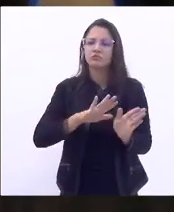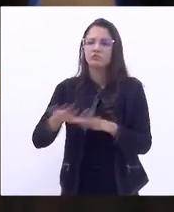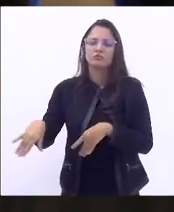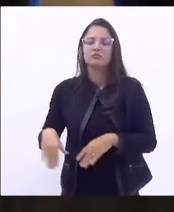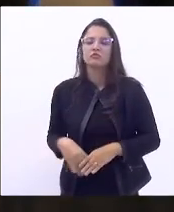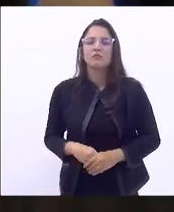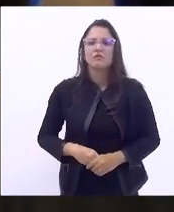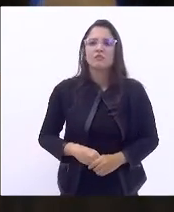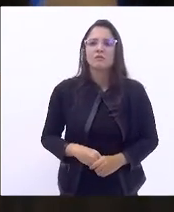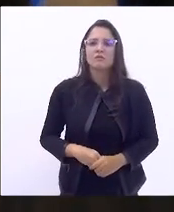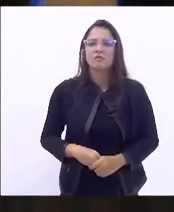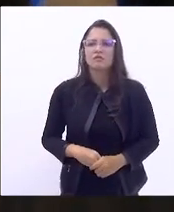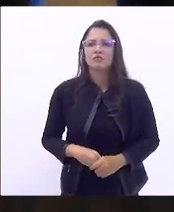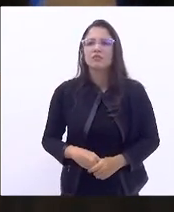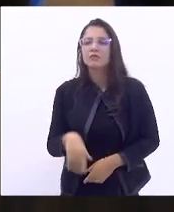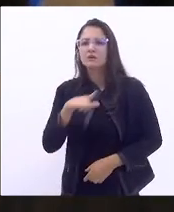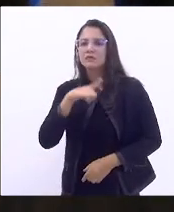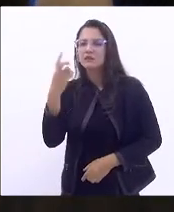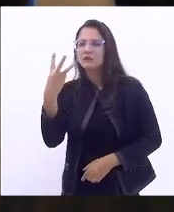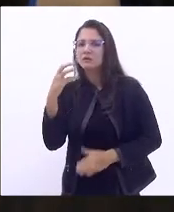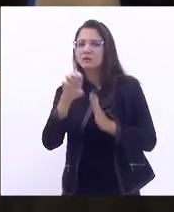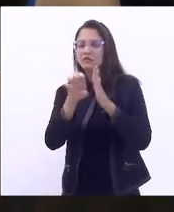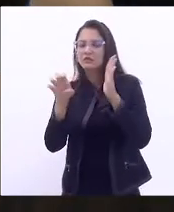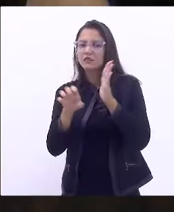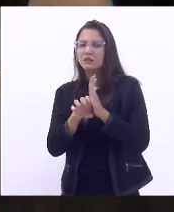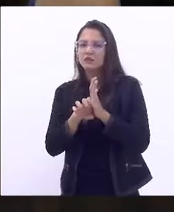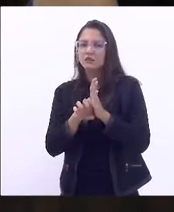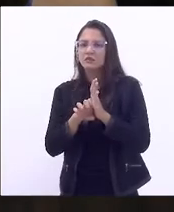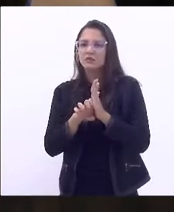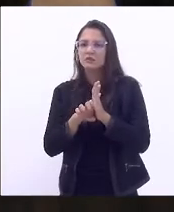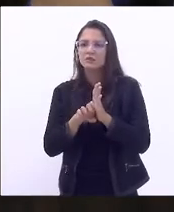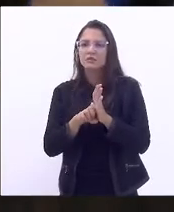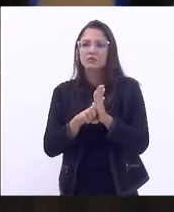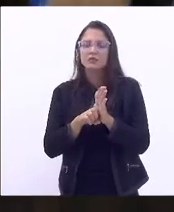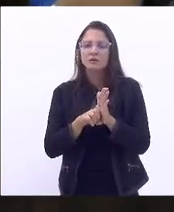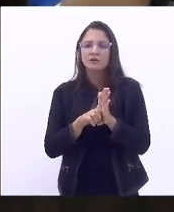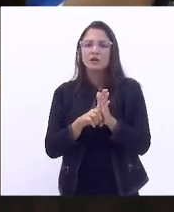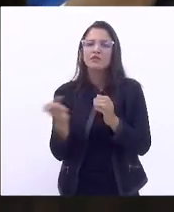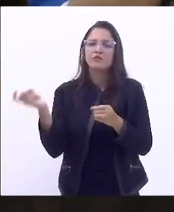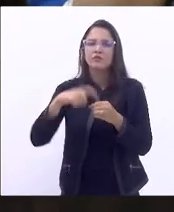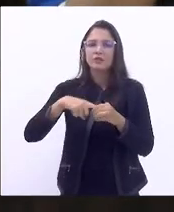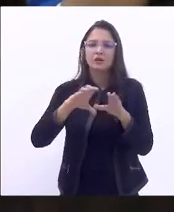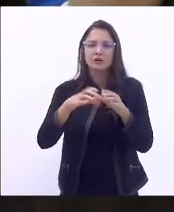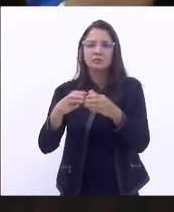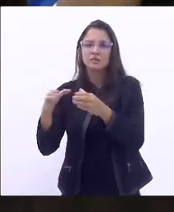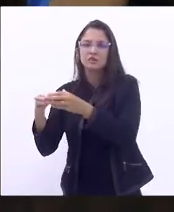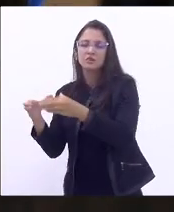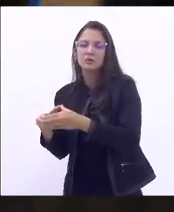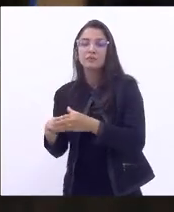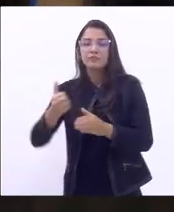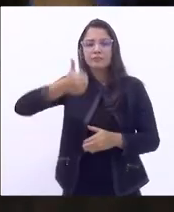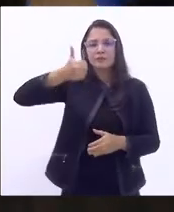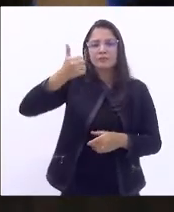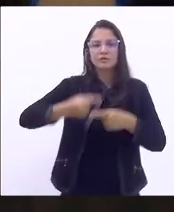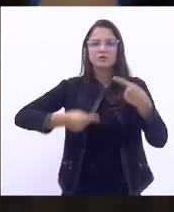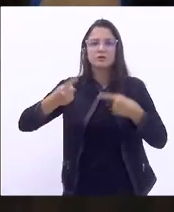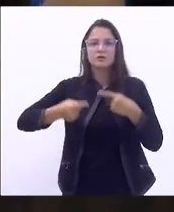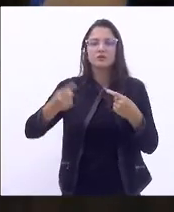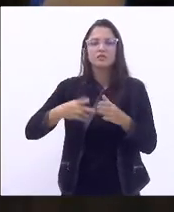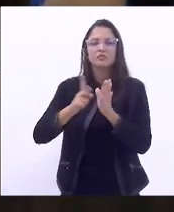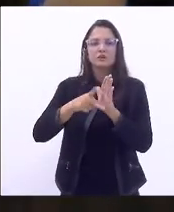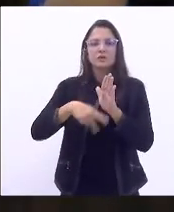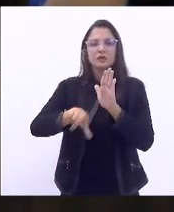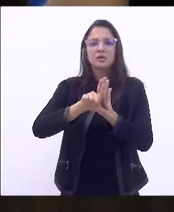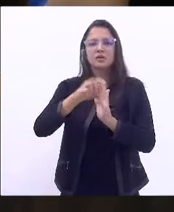presente proposta recebeu 3 emendas e retorna às comissões. Em primeira discussão, projeto de lei